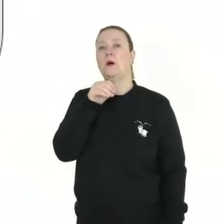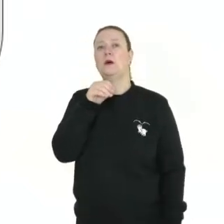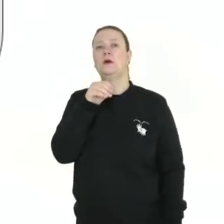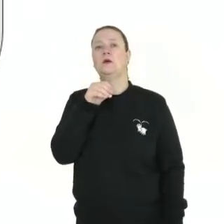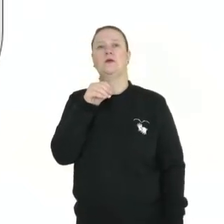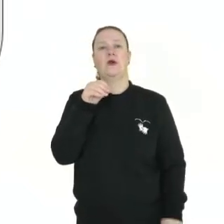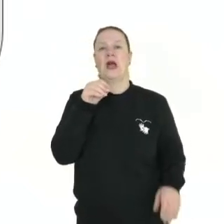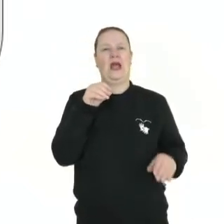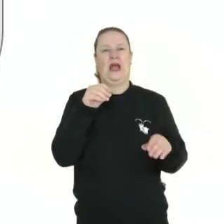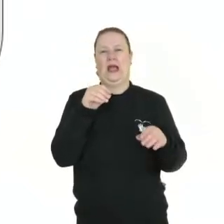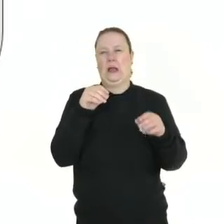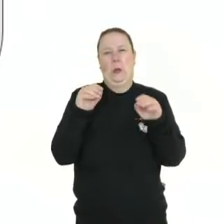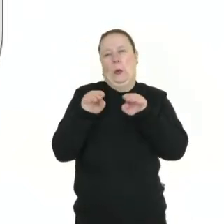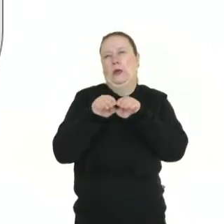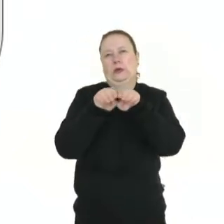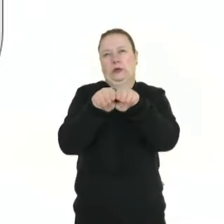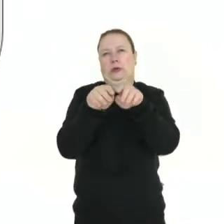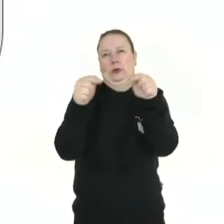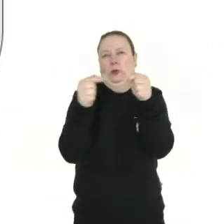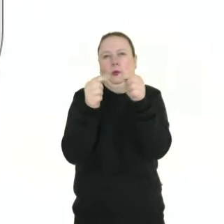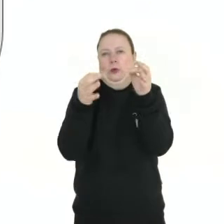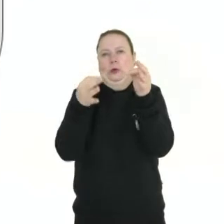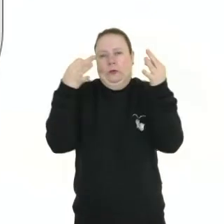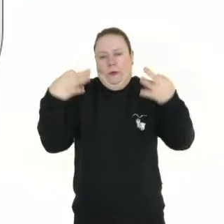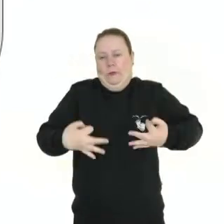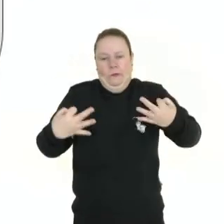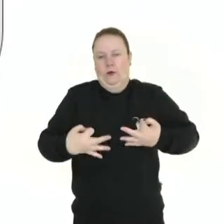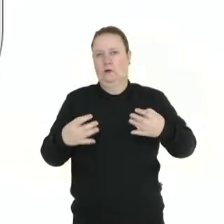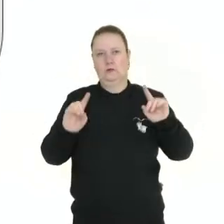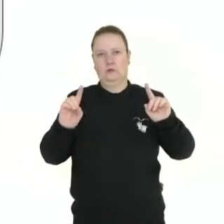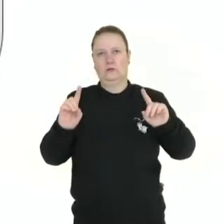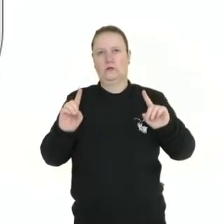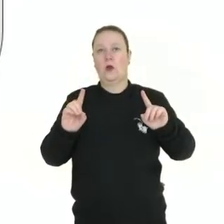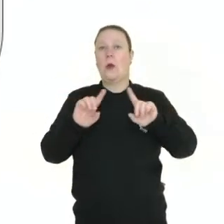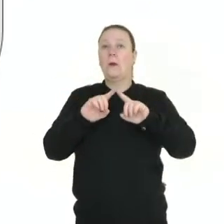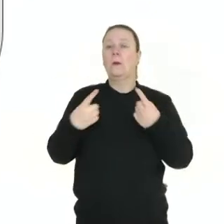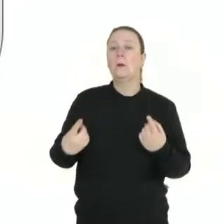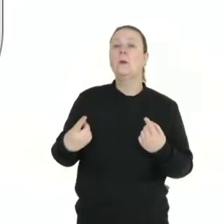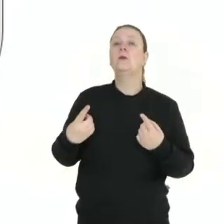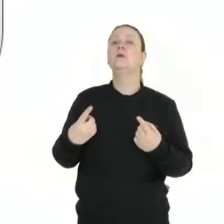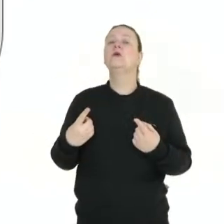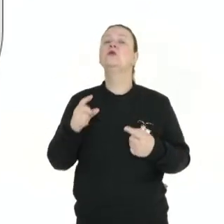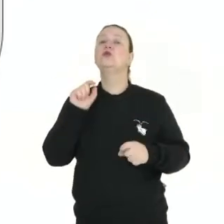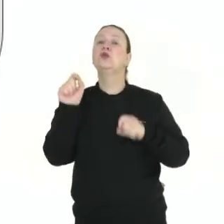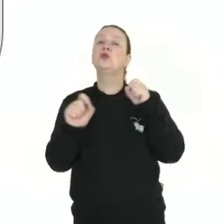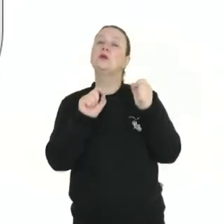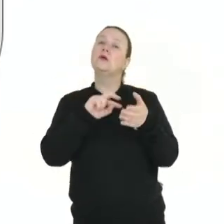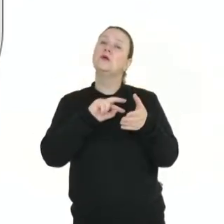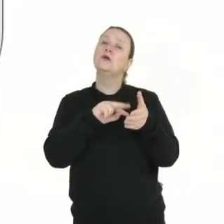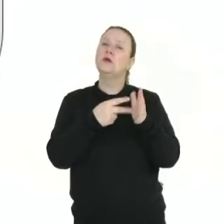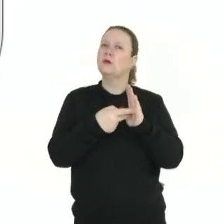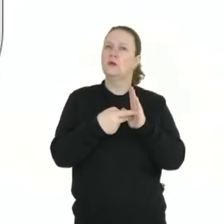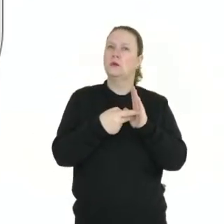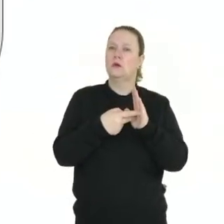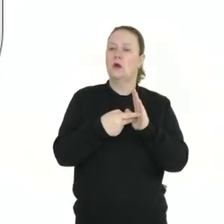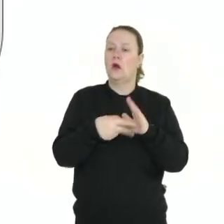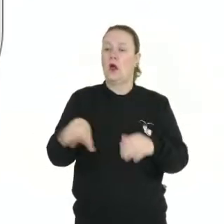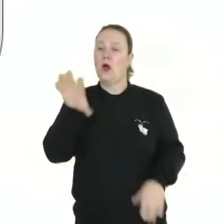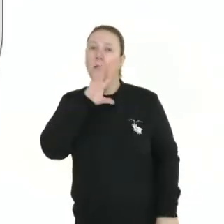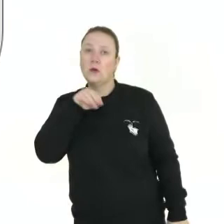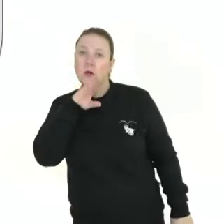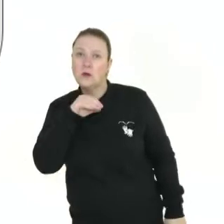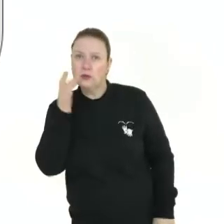gênero ou apresenta o sotaque de quando o enunciado é produzido oralmente. Isso não significa que esse falante não saiba